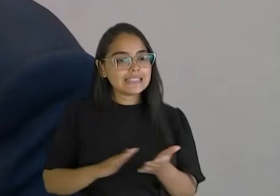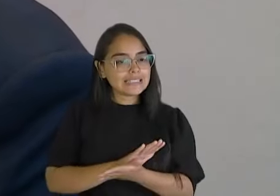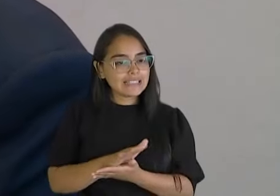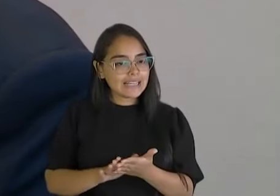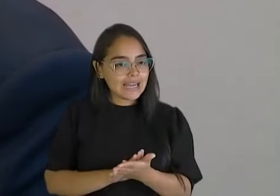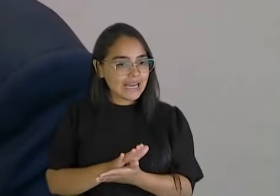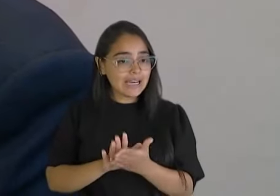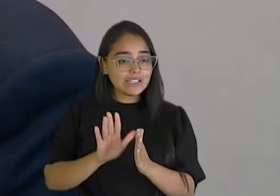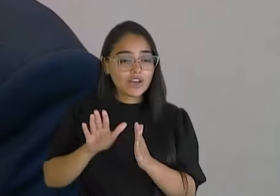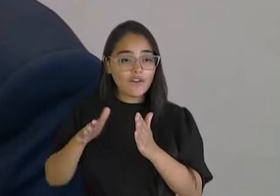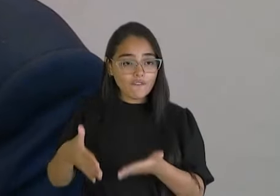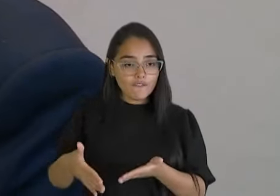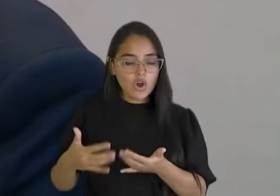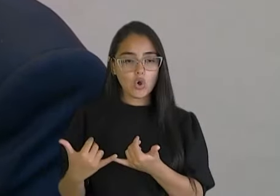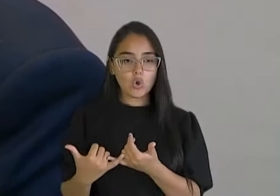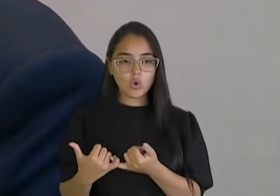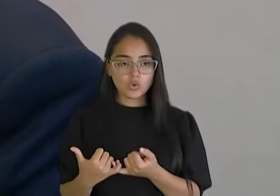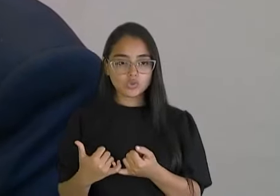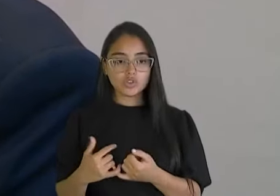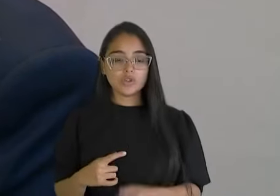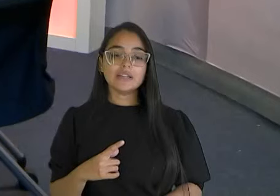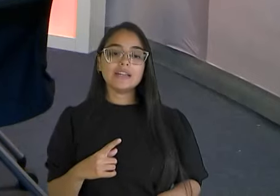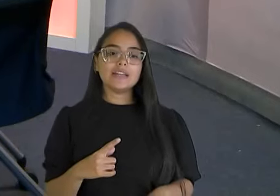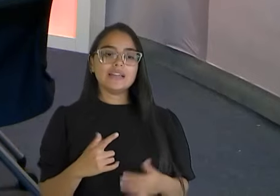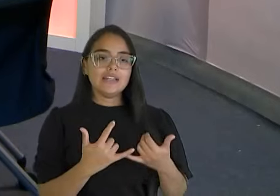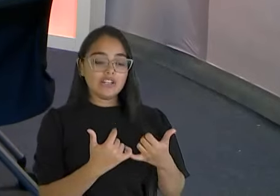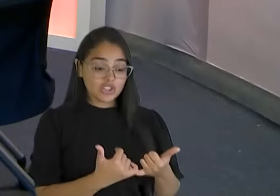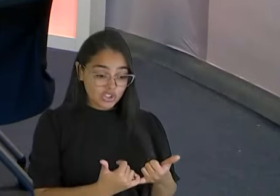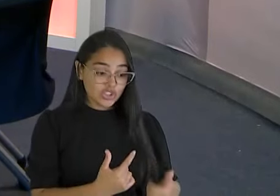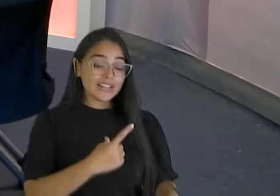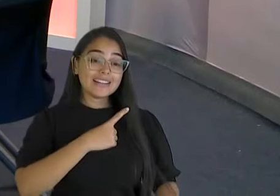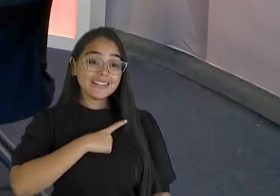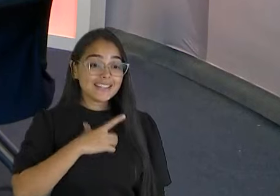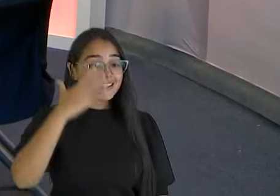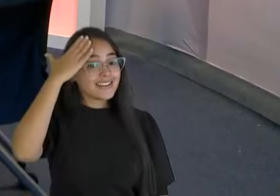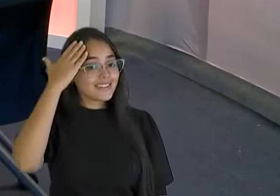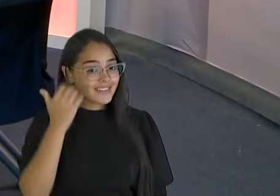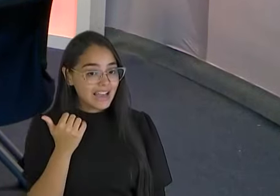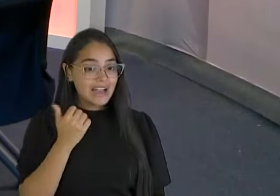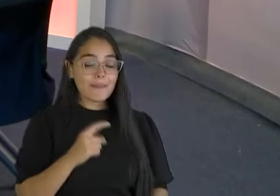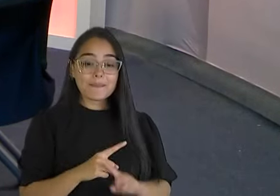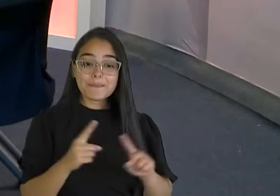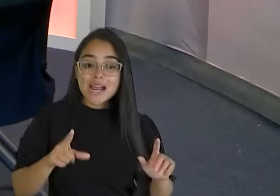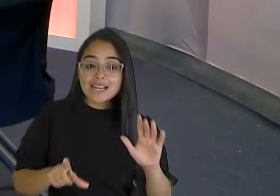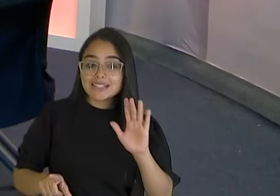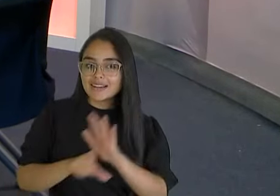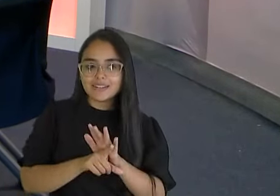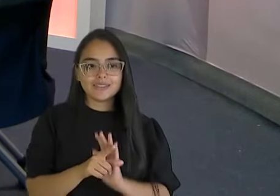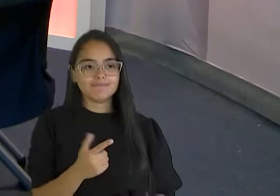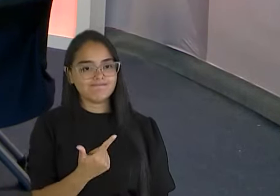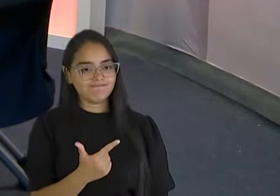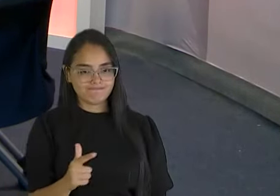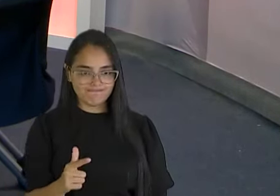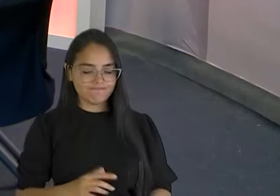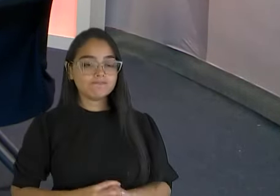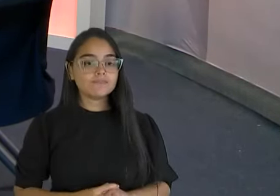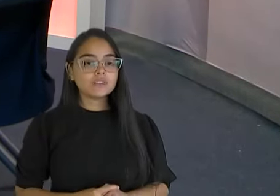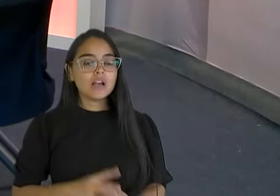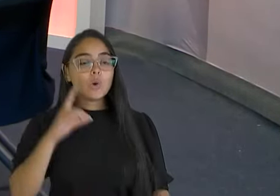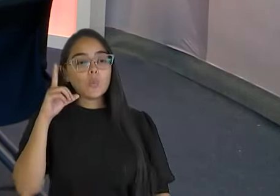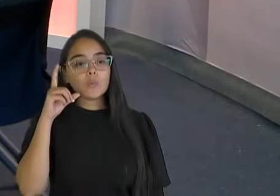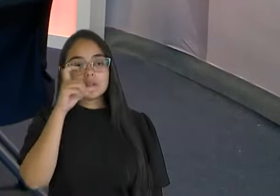algo específico nesse sentido. Eles existem, todo mundo sabe que eles existem, mas não há lei sobre eles. Exatamente. Né? E aí a